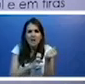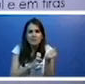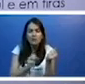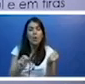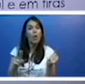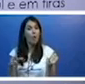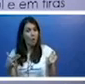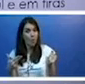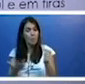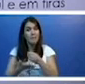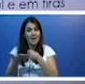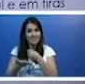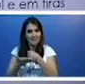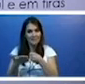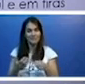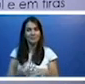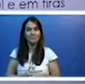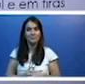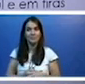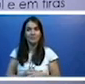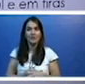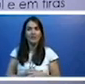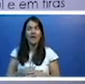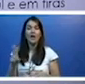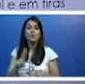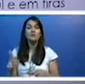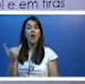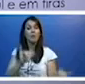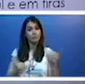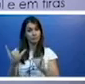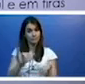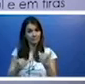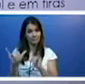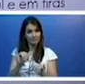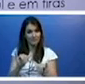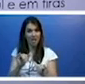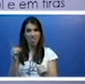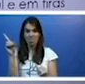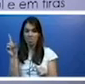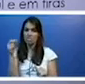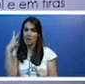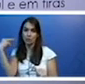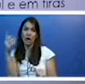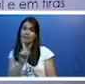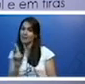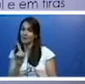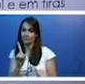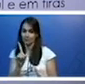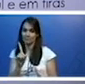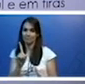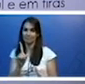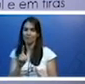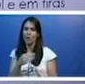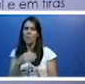indicadores ácido-base usados em laboratório geralmente são artificiais. Um dos mais utilizados é